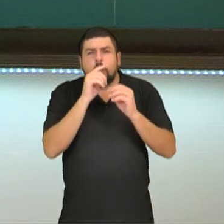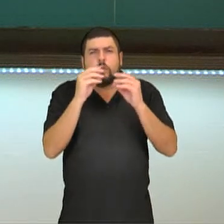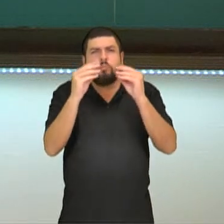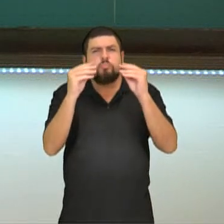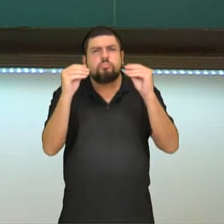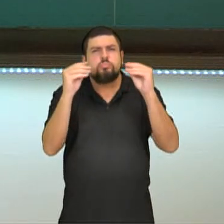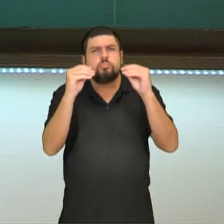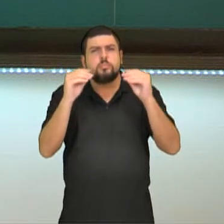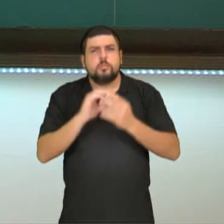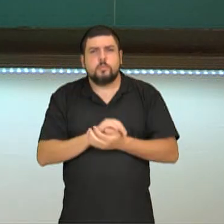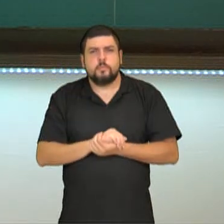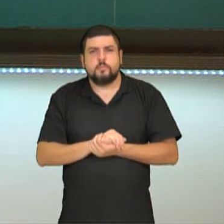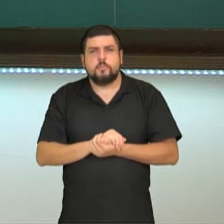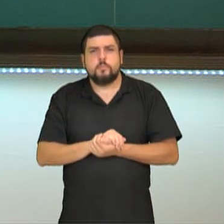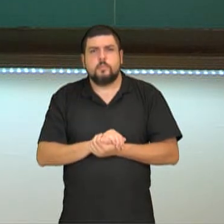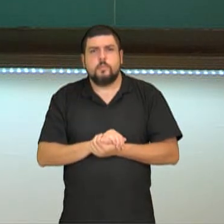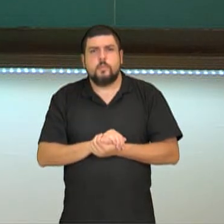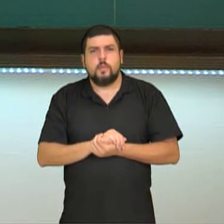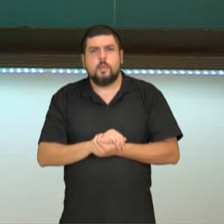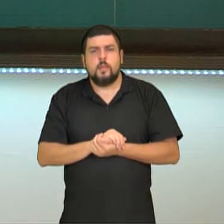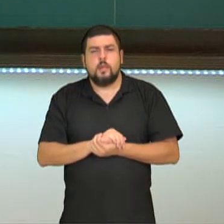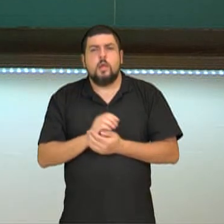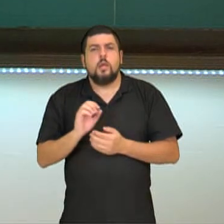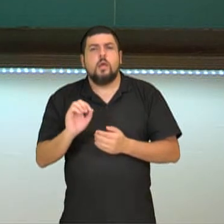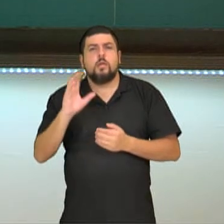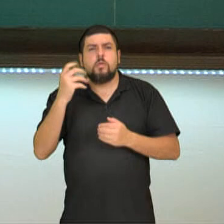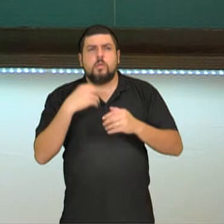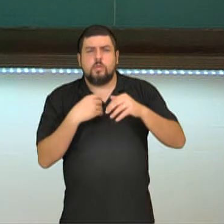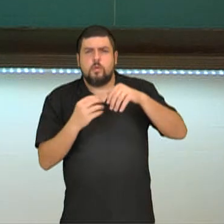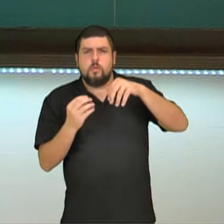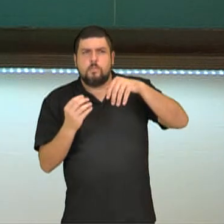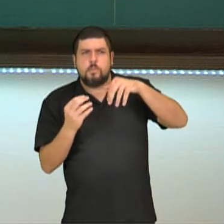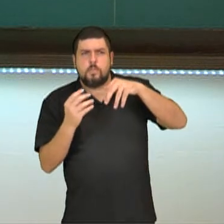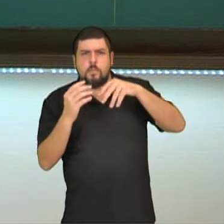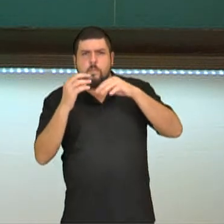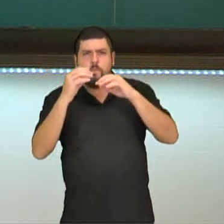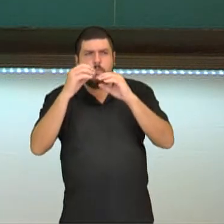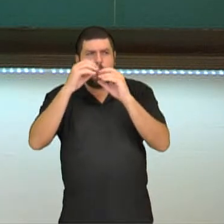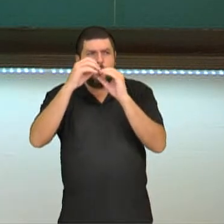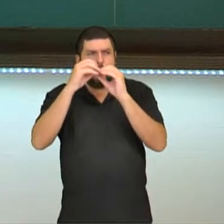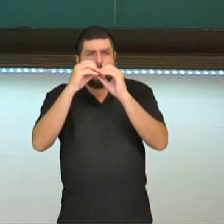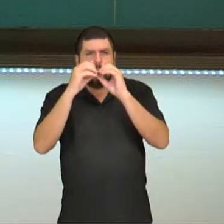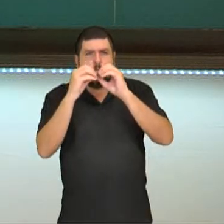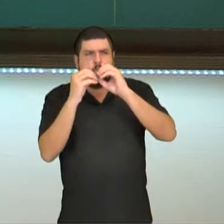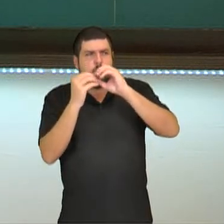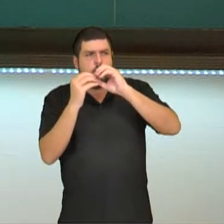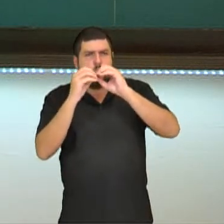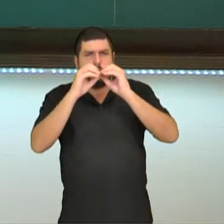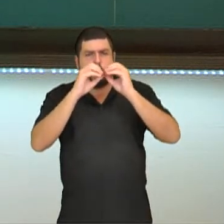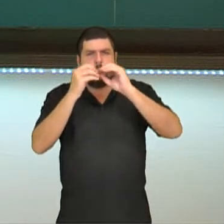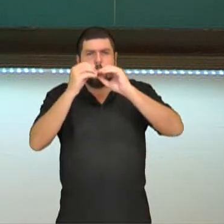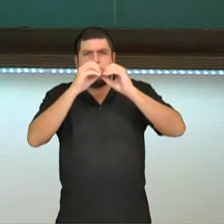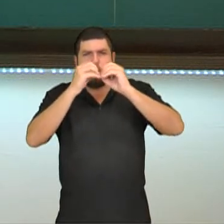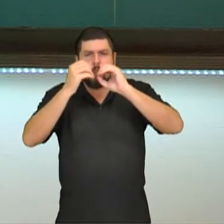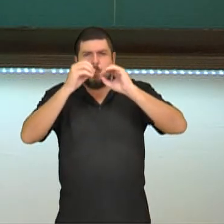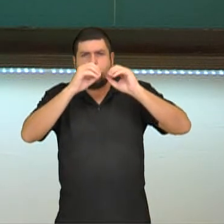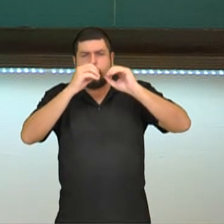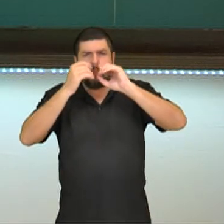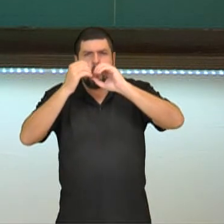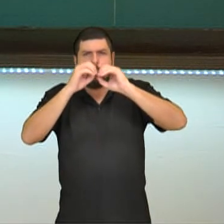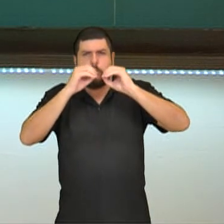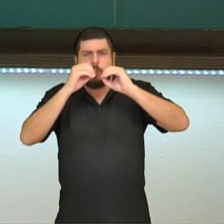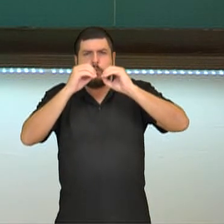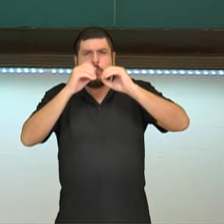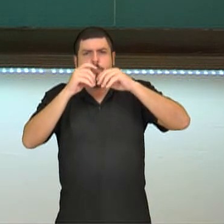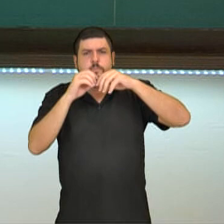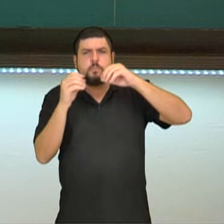vão ganhando altura, vão ganhando, agregando umas às outras, porque tem o ar subindo, o ar descendo, e aí você tem, elas